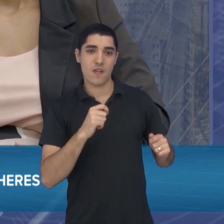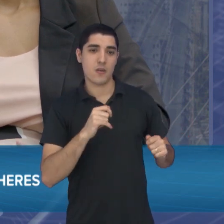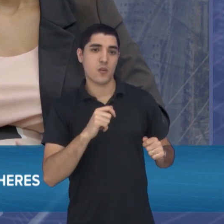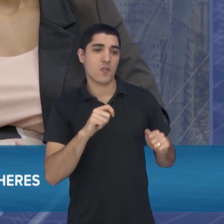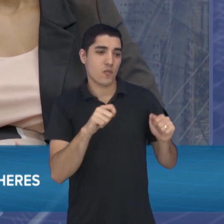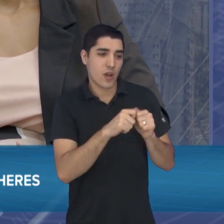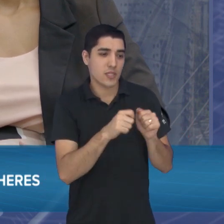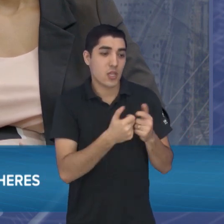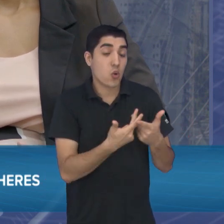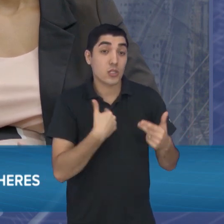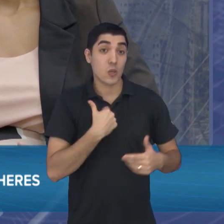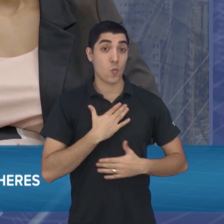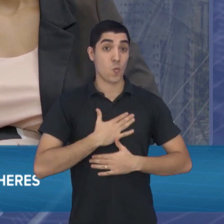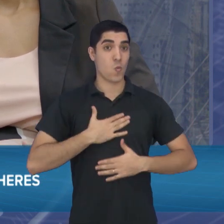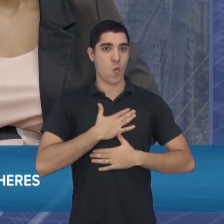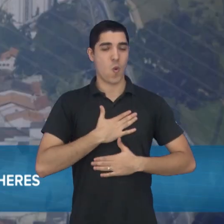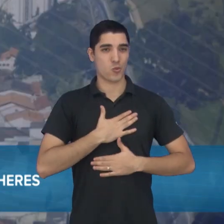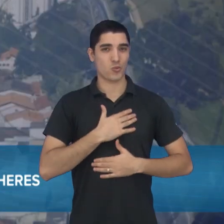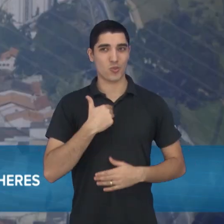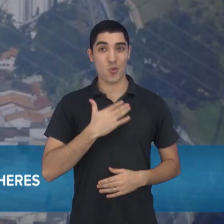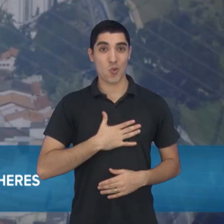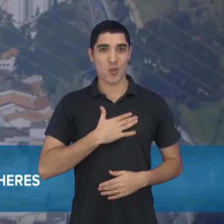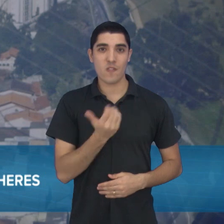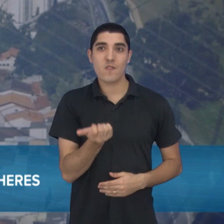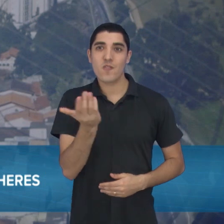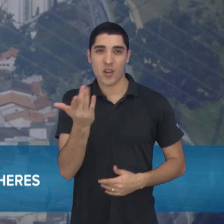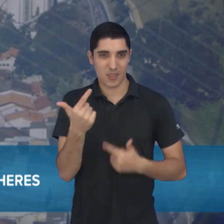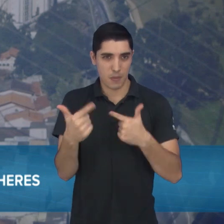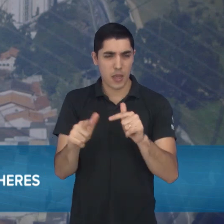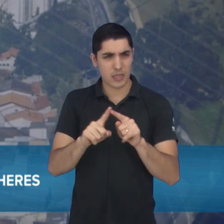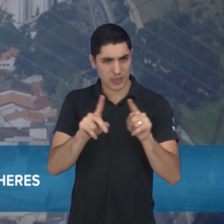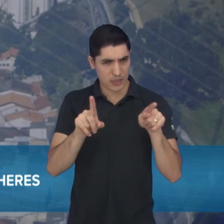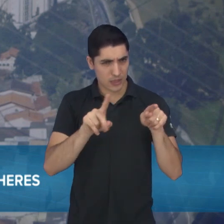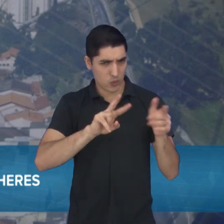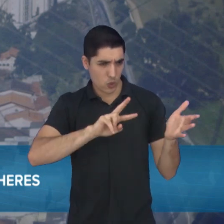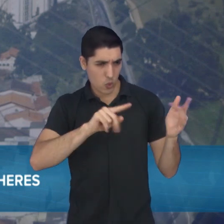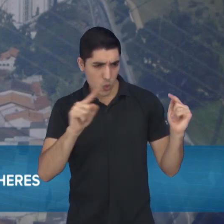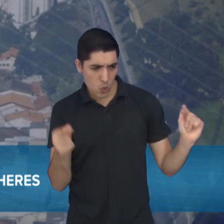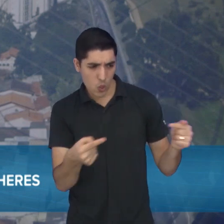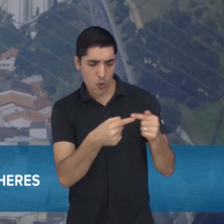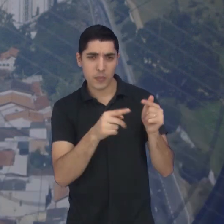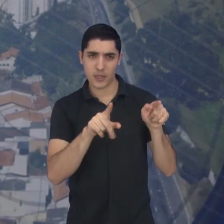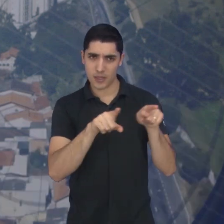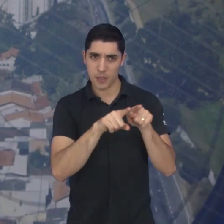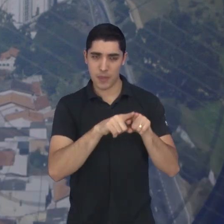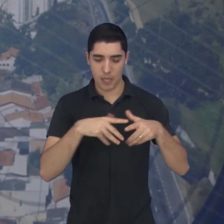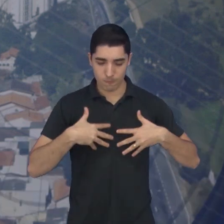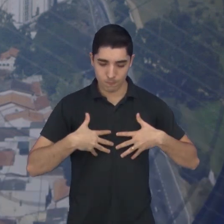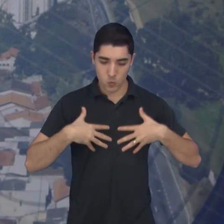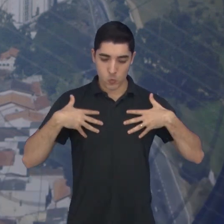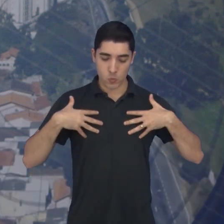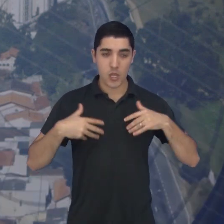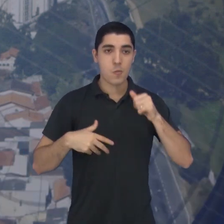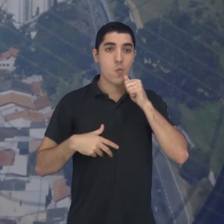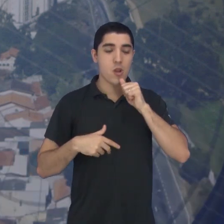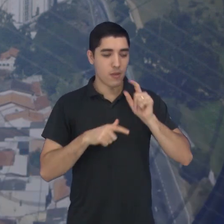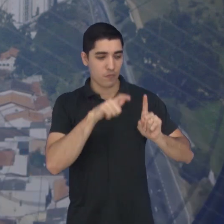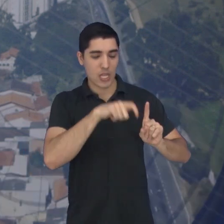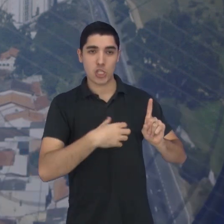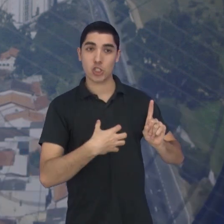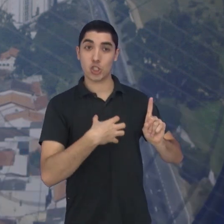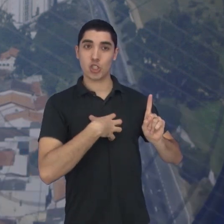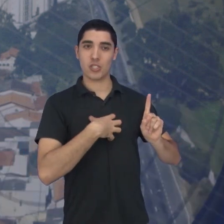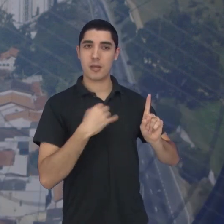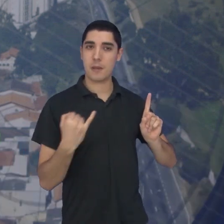trabalhar fora, ele está muito associado também com a questão da autoestima, da mulher se sentir útil no sentido de não que